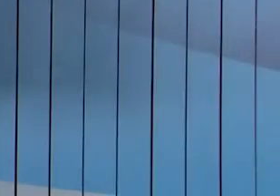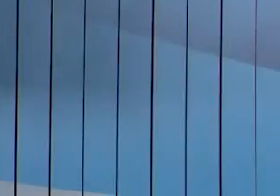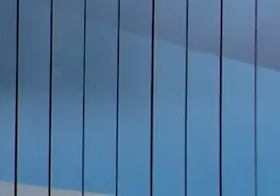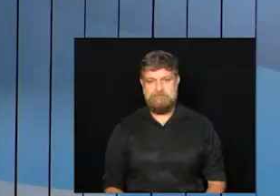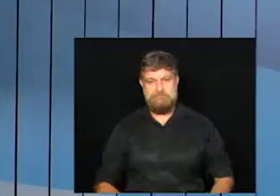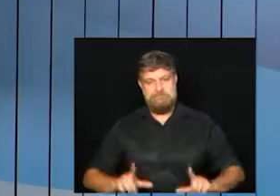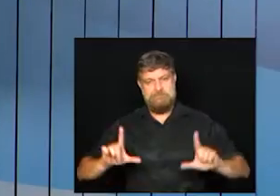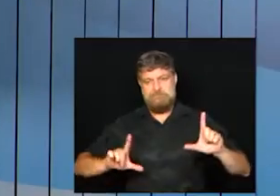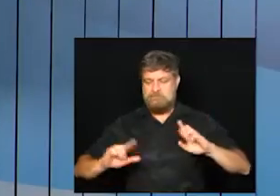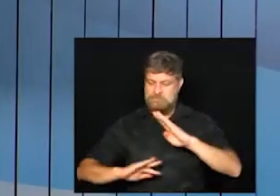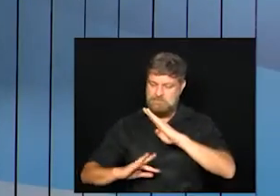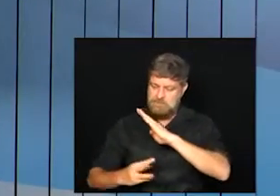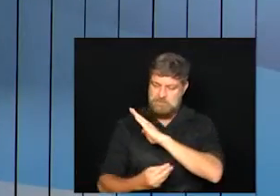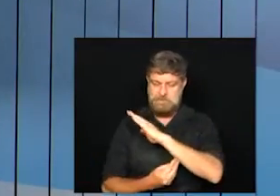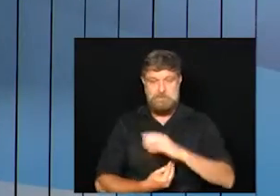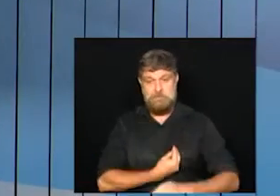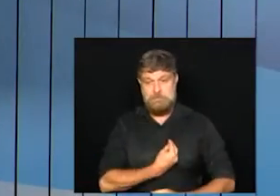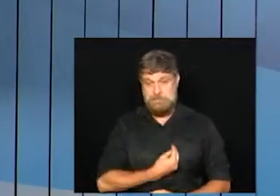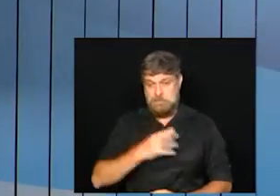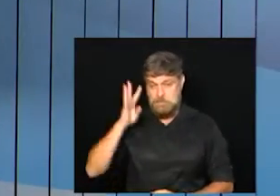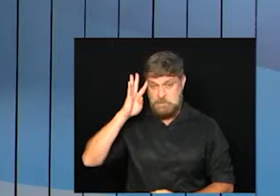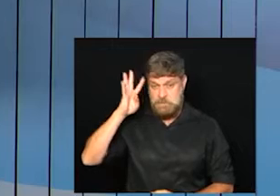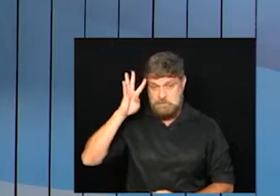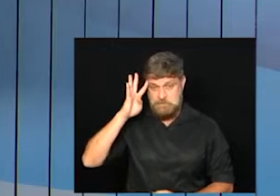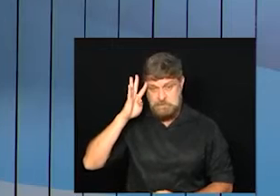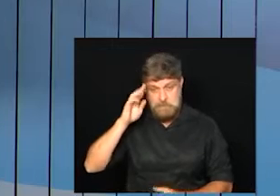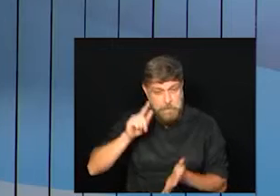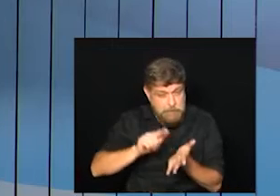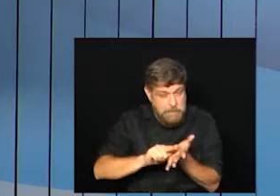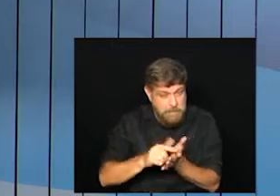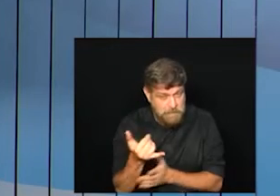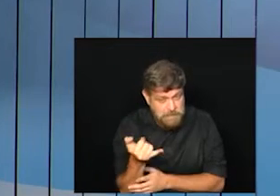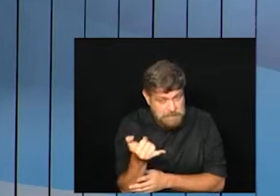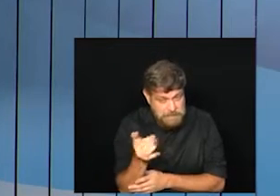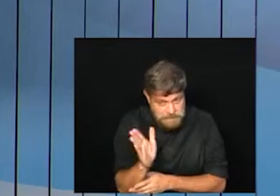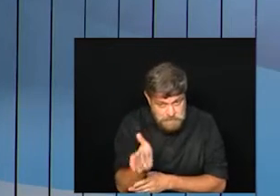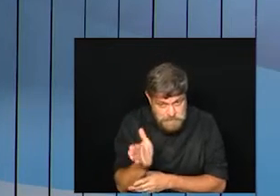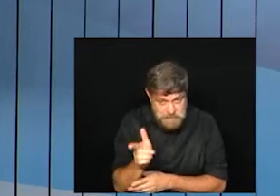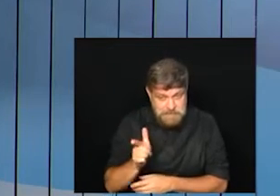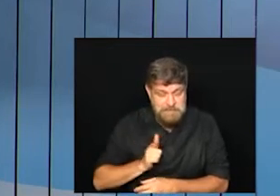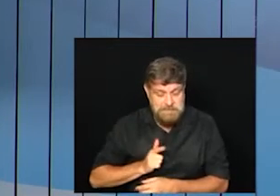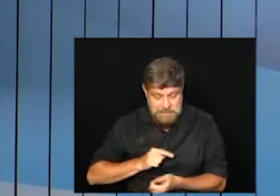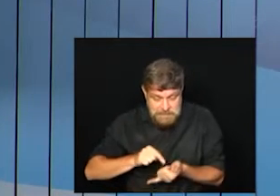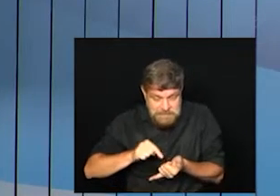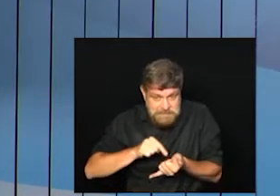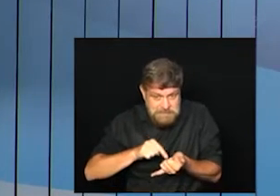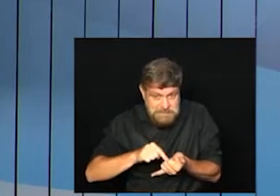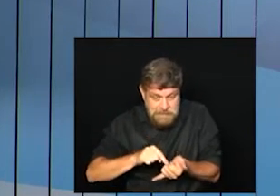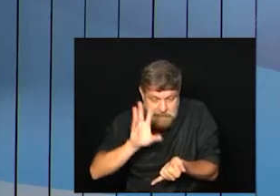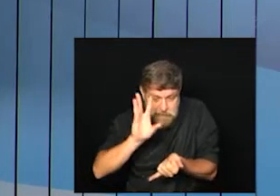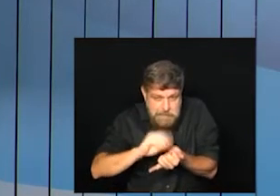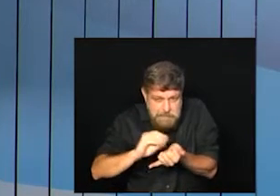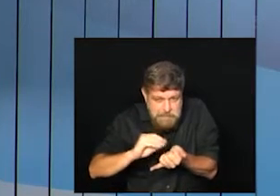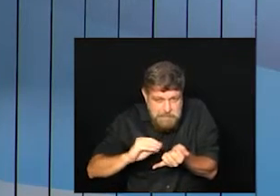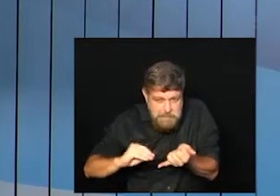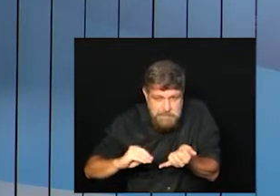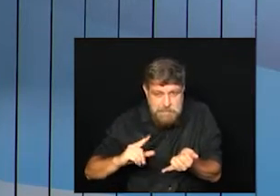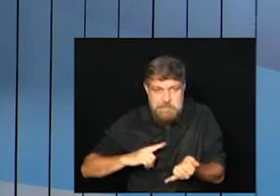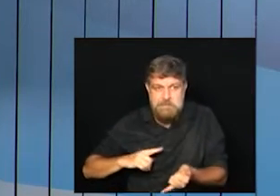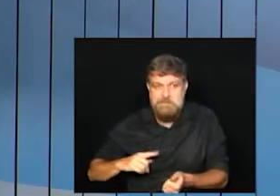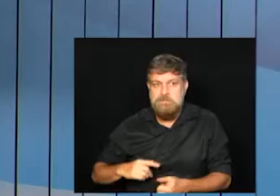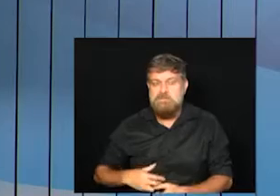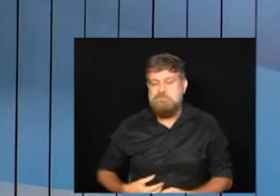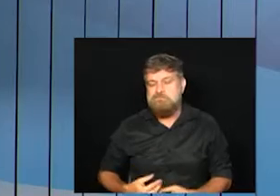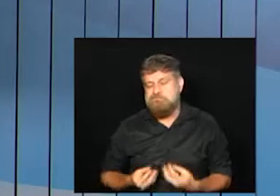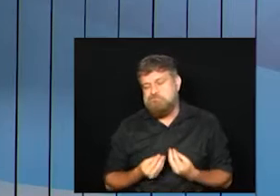Câmara Total de volta ao vivo nesta quarta-feira. Papel e caneta na mão ou seu celular para anotar o passo a passo. Vale